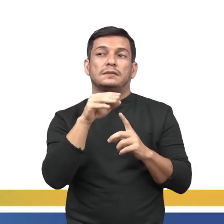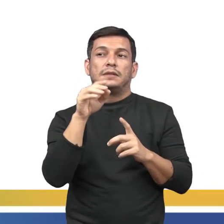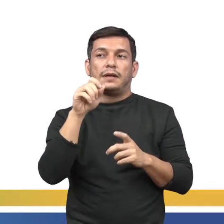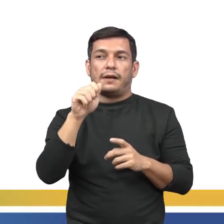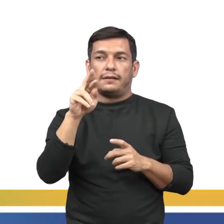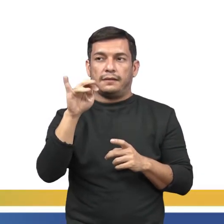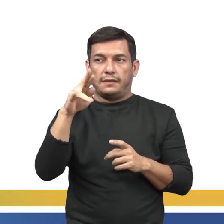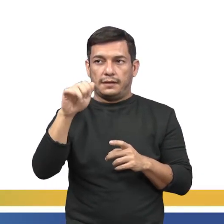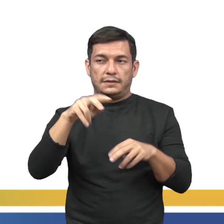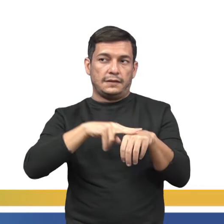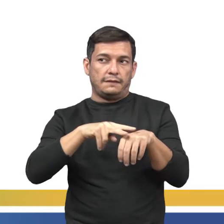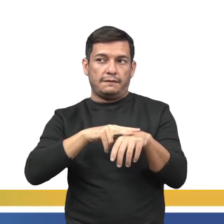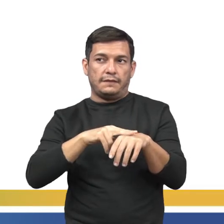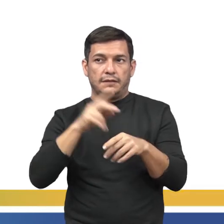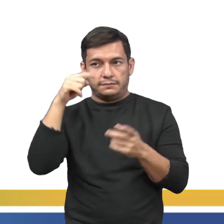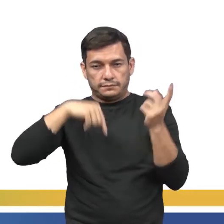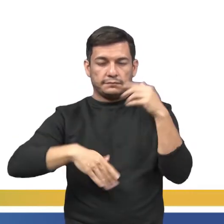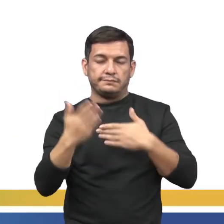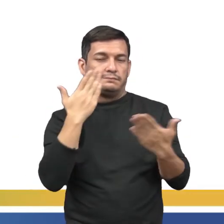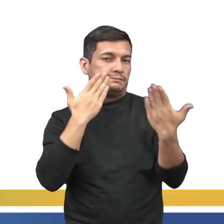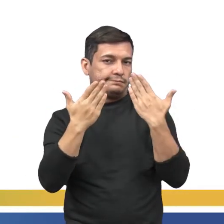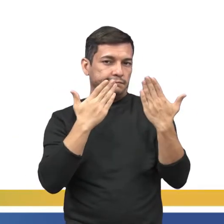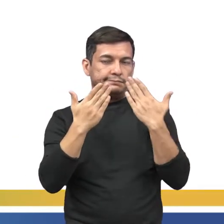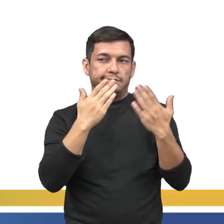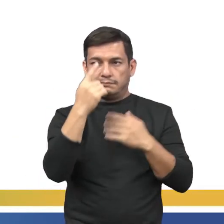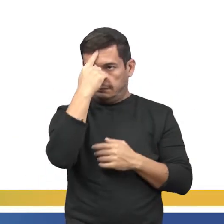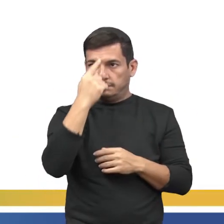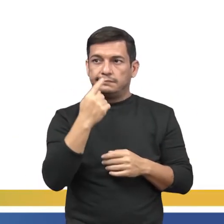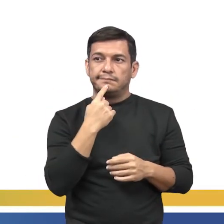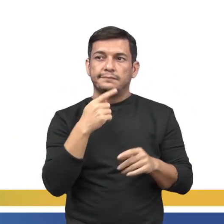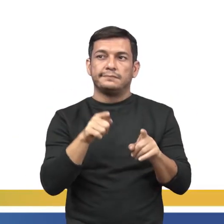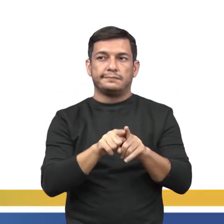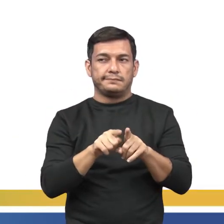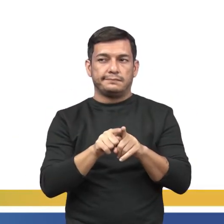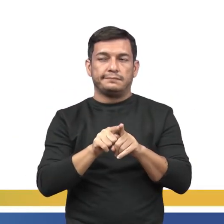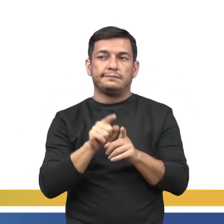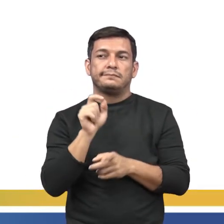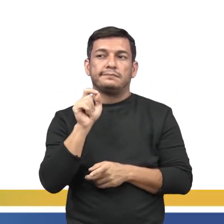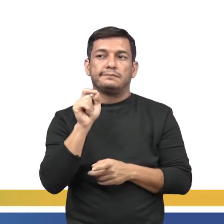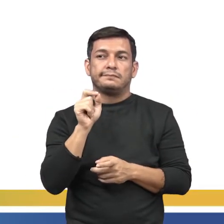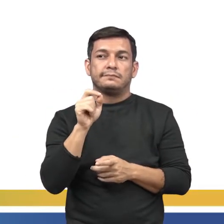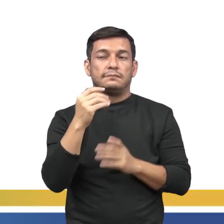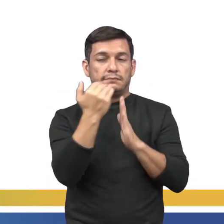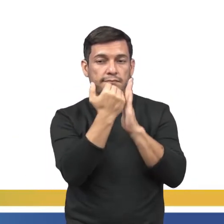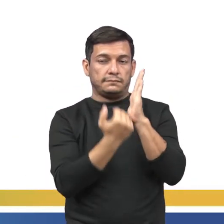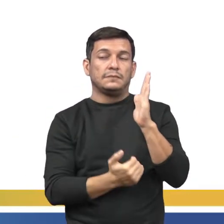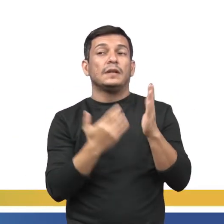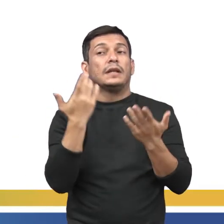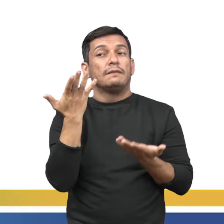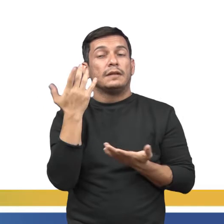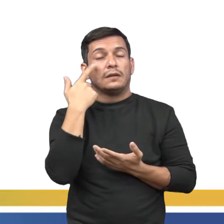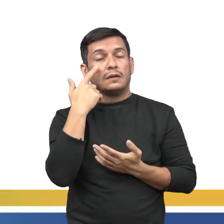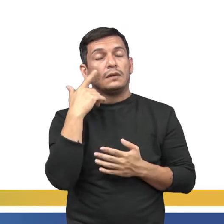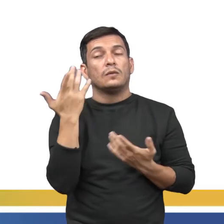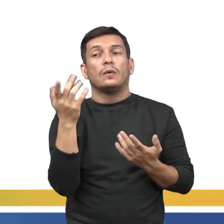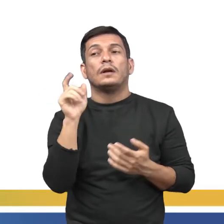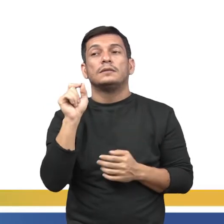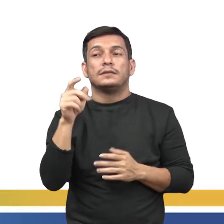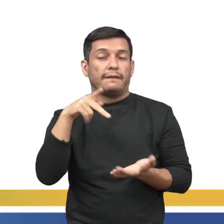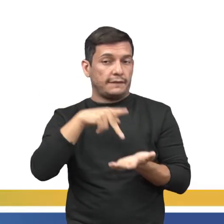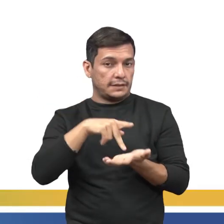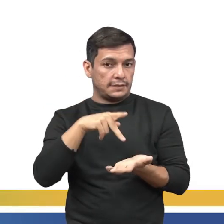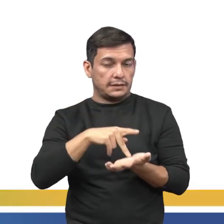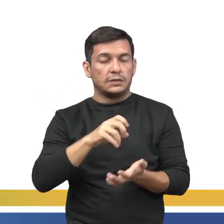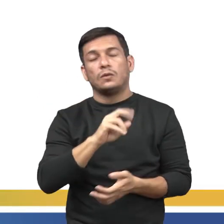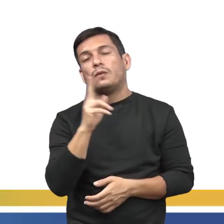à função de artérias e veias na circulação humana, analise a figura e as proposições a seguir.